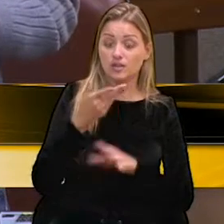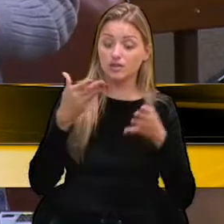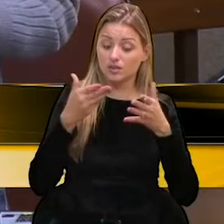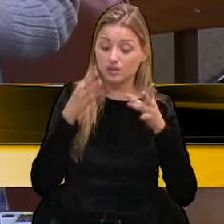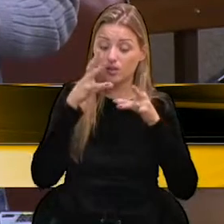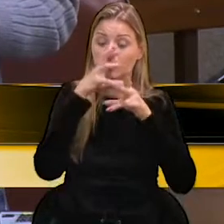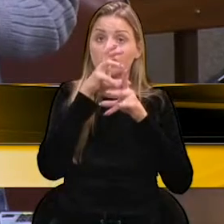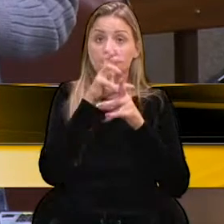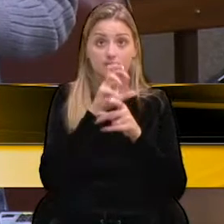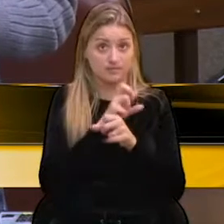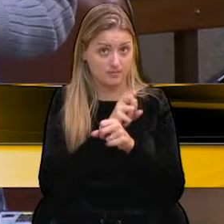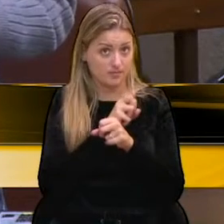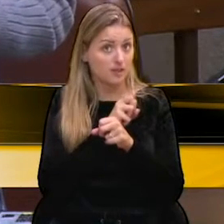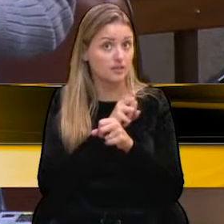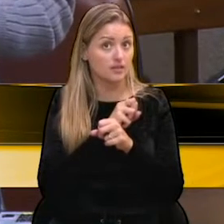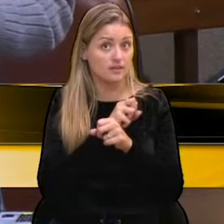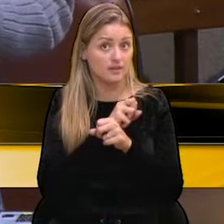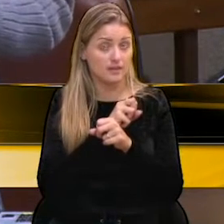animais,